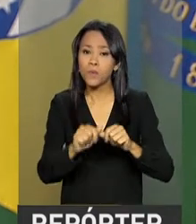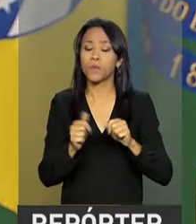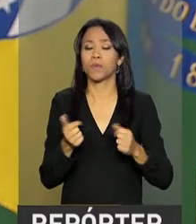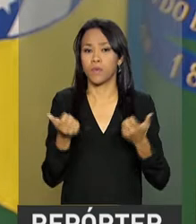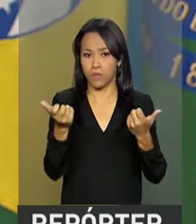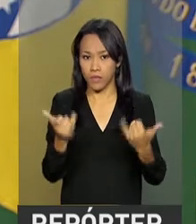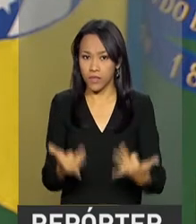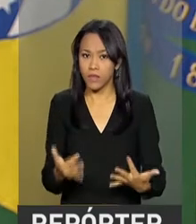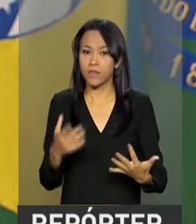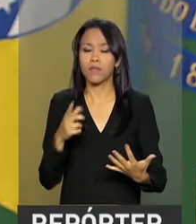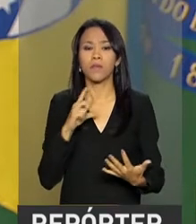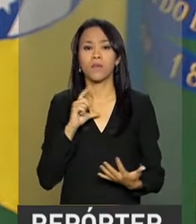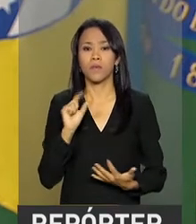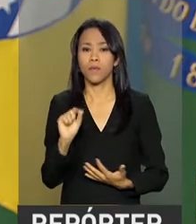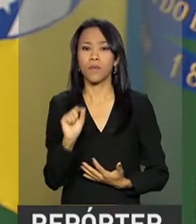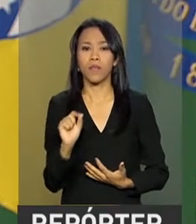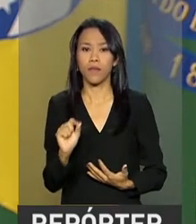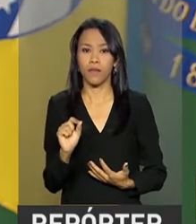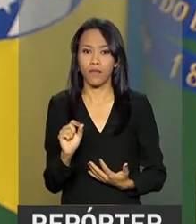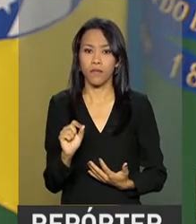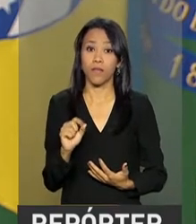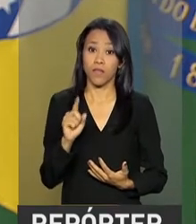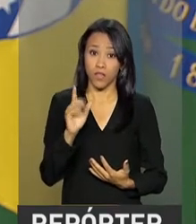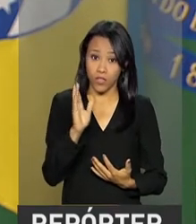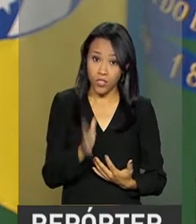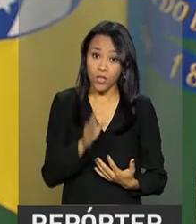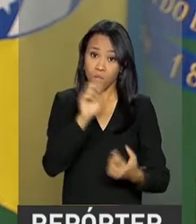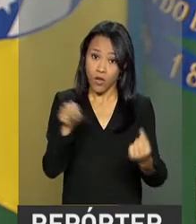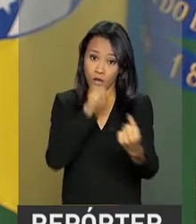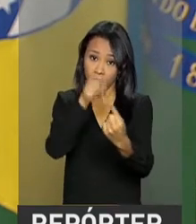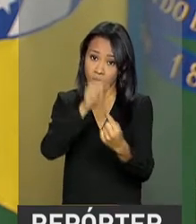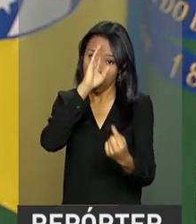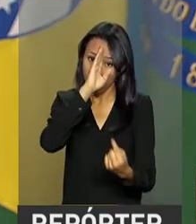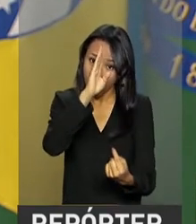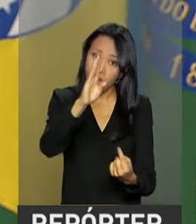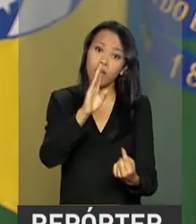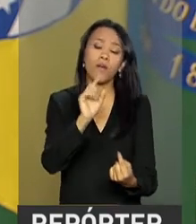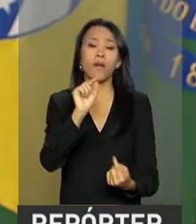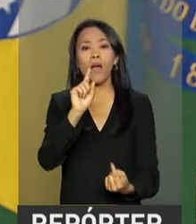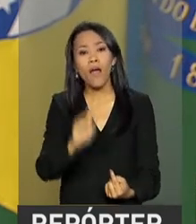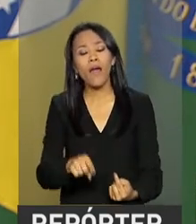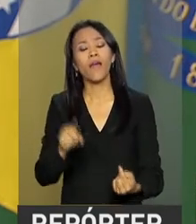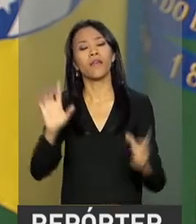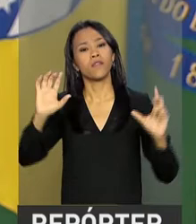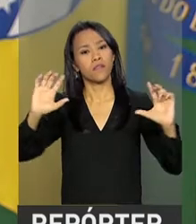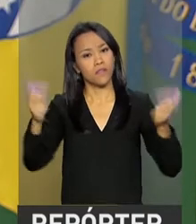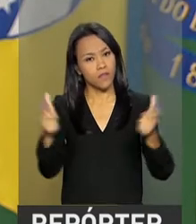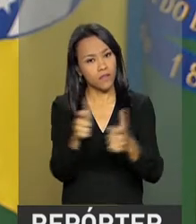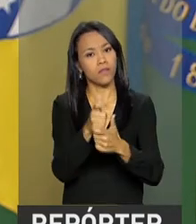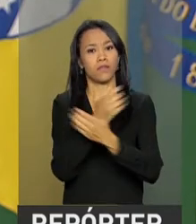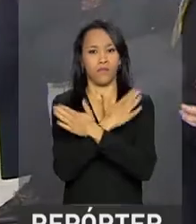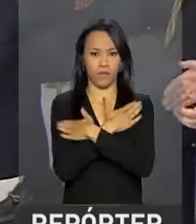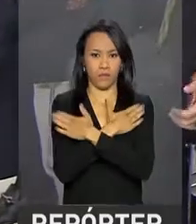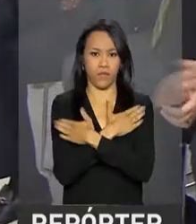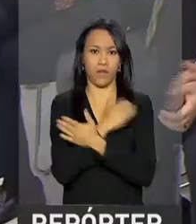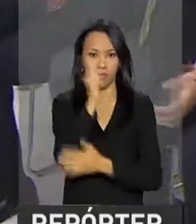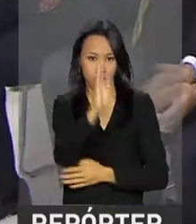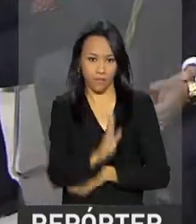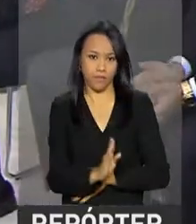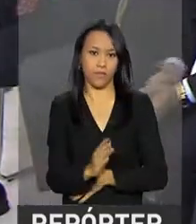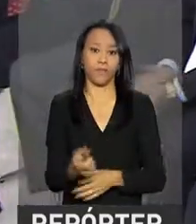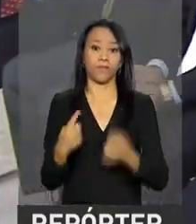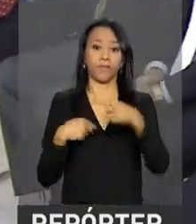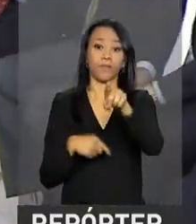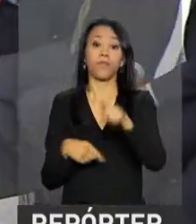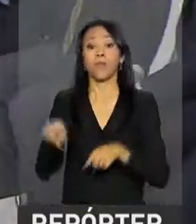como pano de fundo e como viso como objetivo central o combate ao desemprego empresários